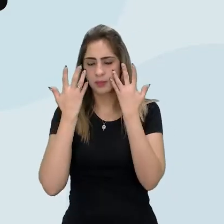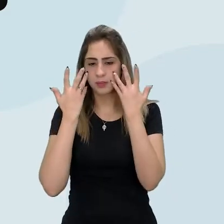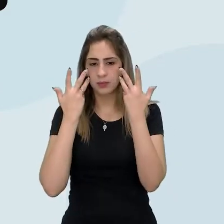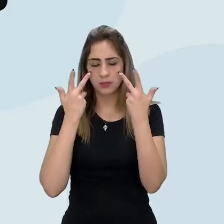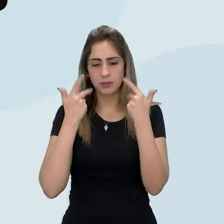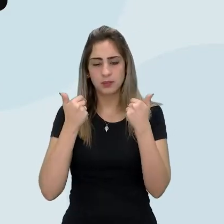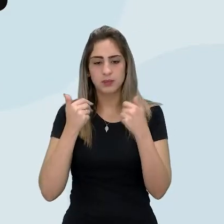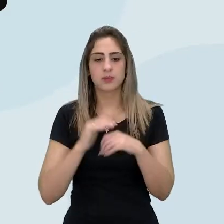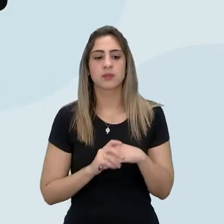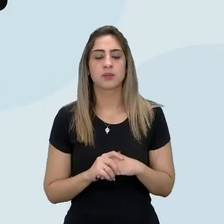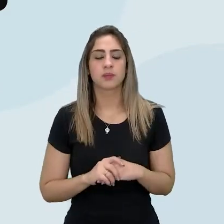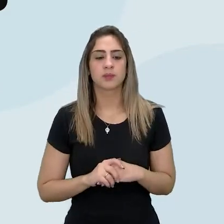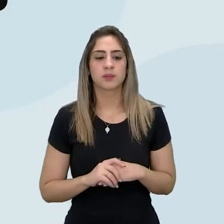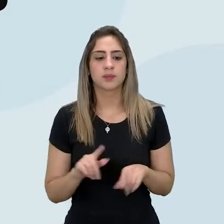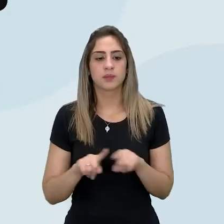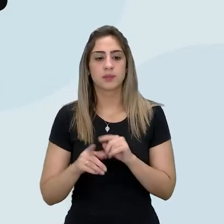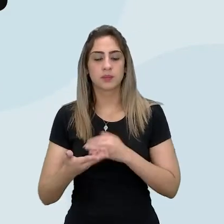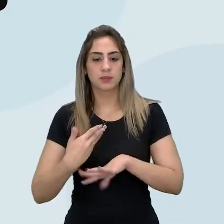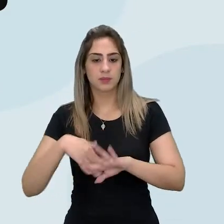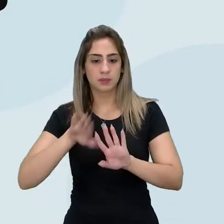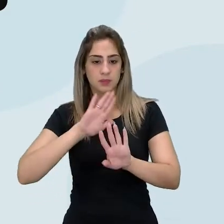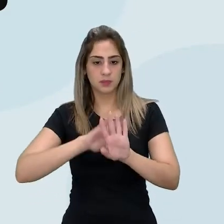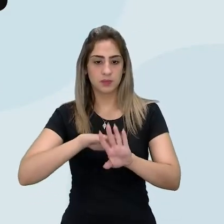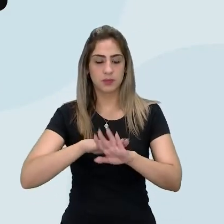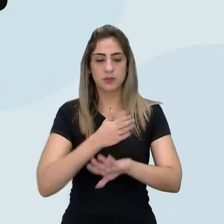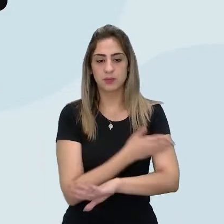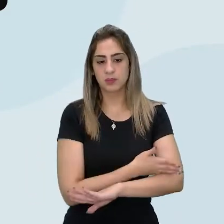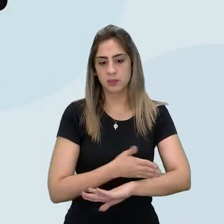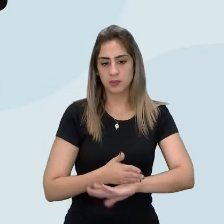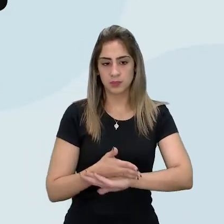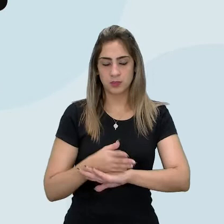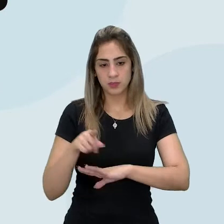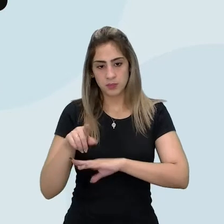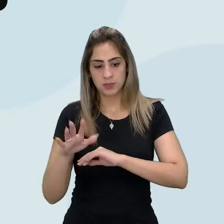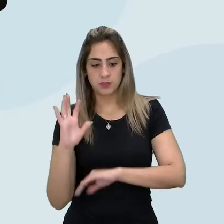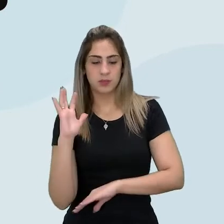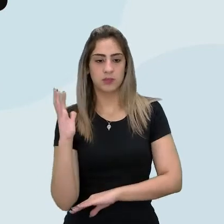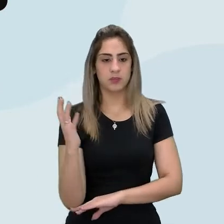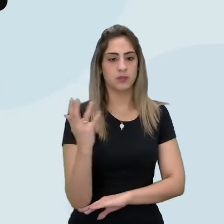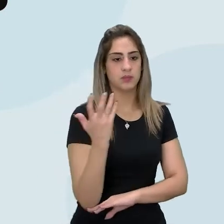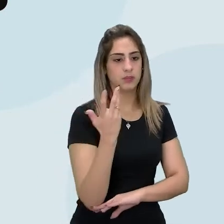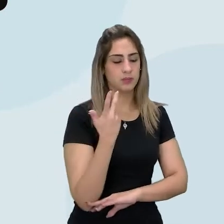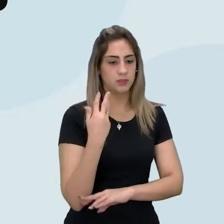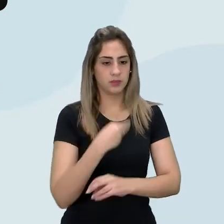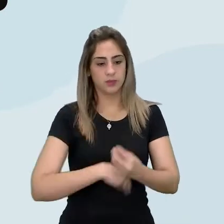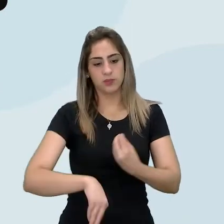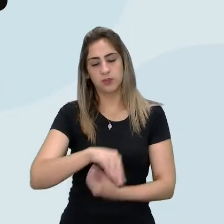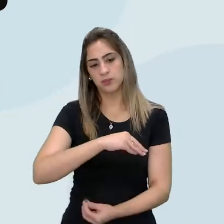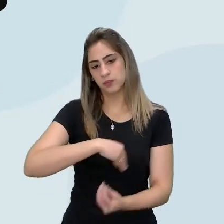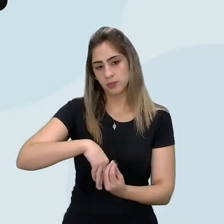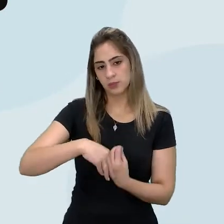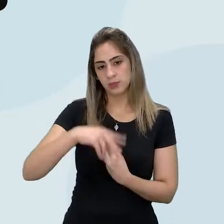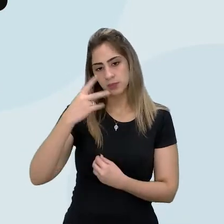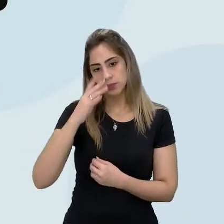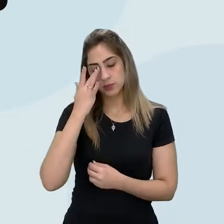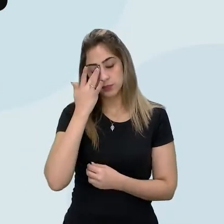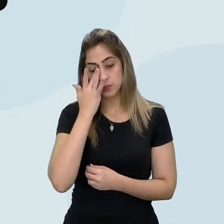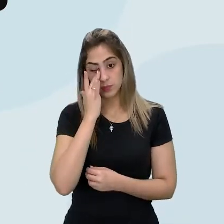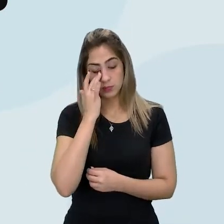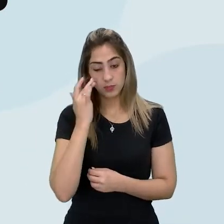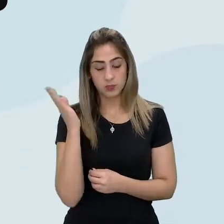ou animais, através da introdução nesse ambiente ou inserção nesse ambiente dos seus